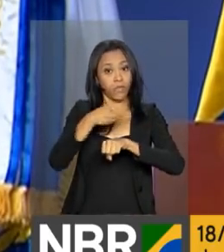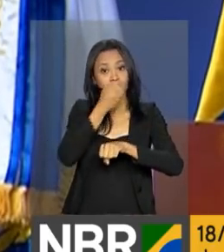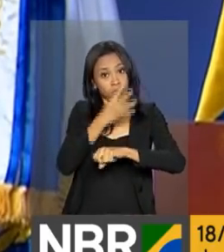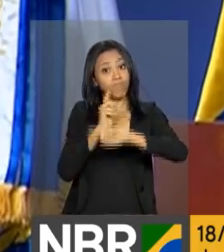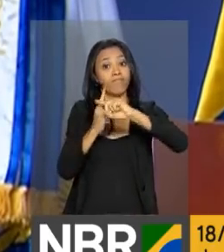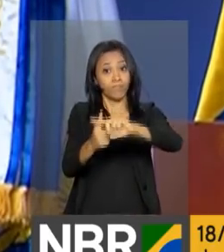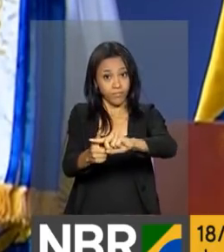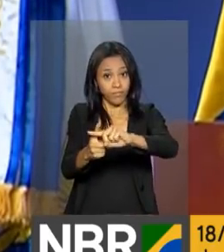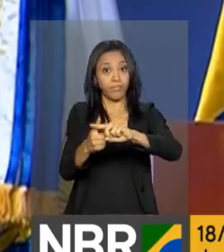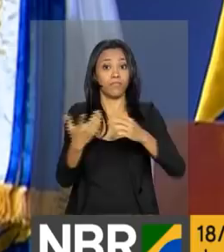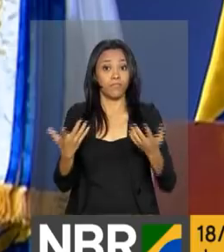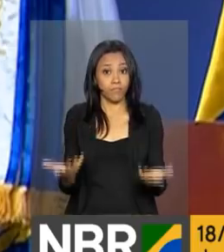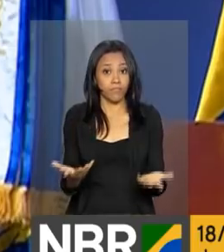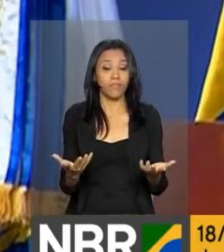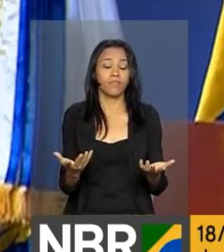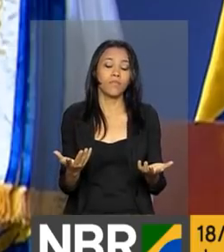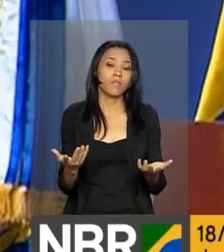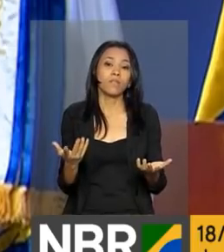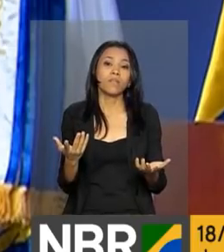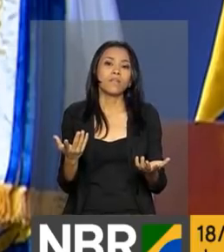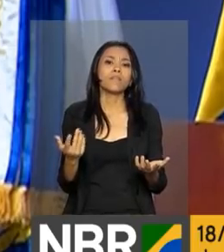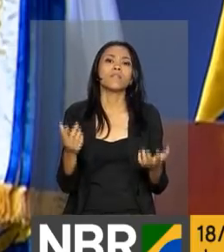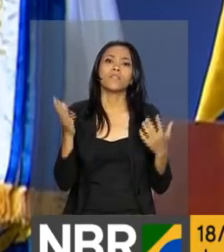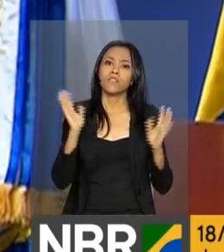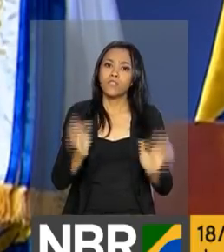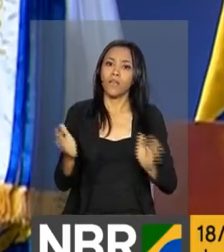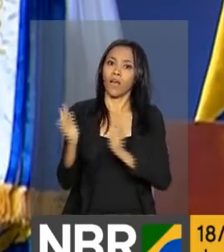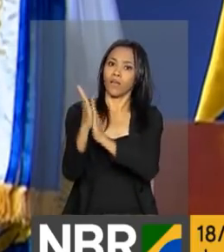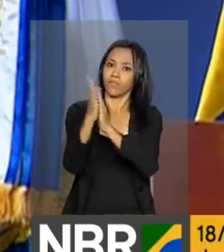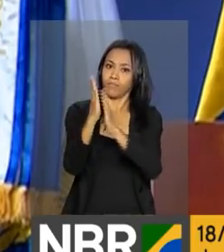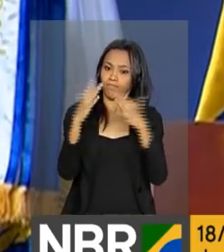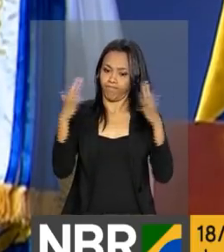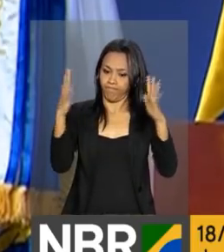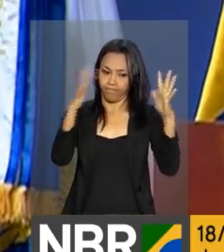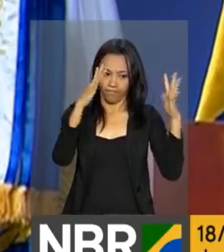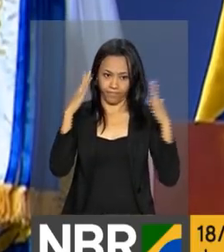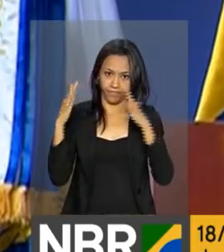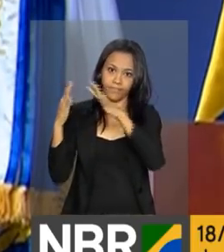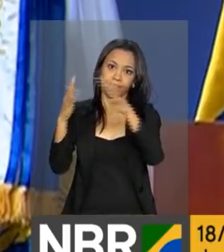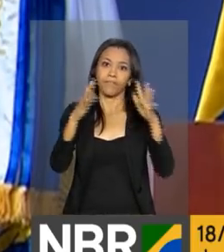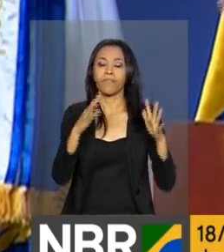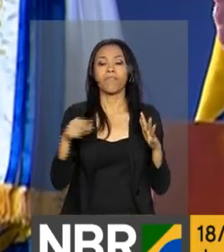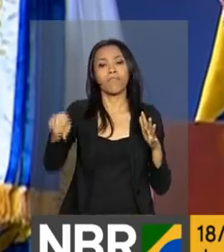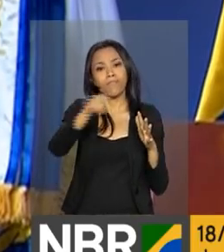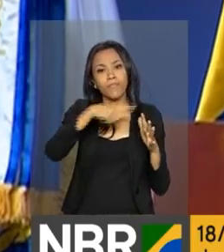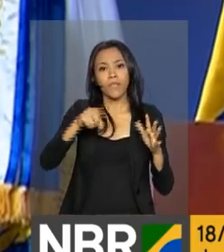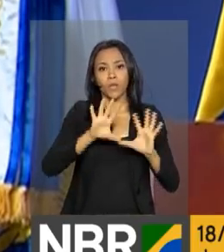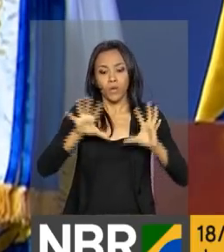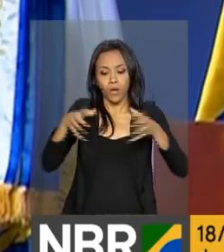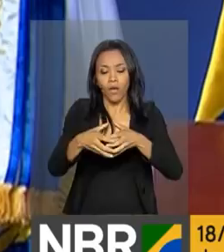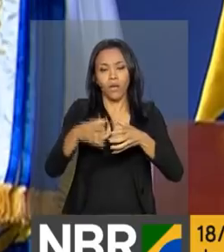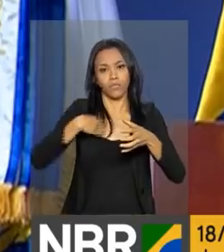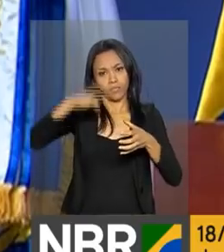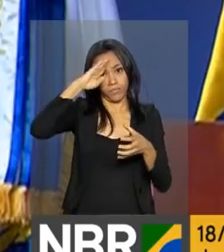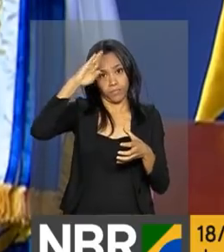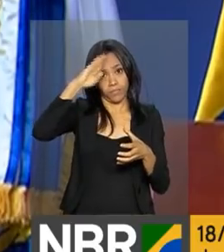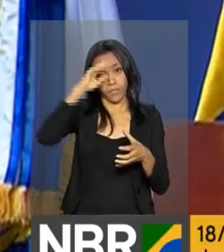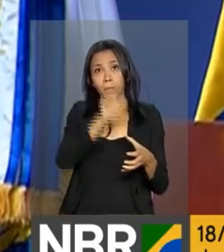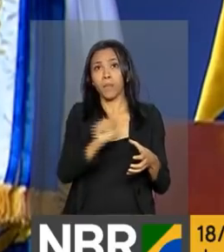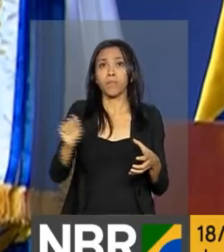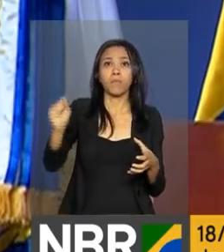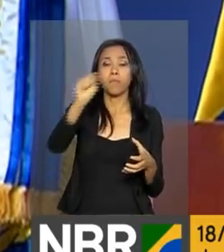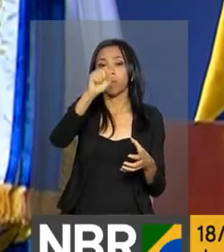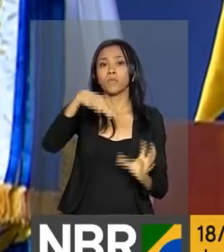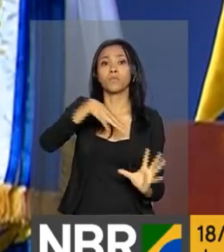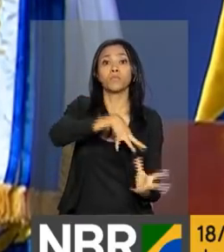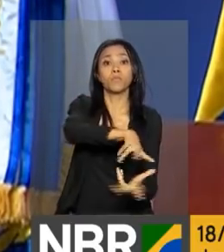positiva, né? Muito, muito aplaudida da presença das Forças Armadas em vários pontos do mundo.